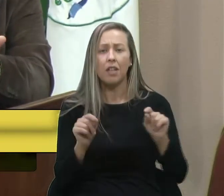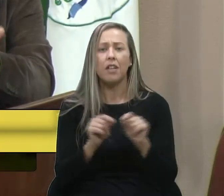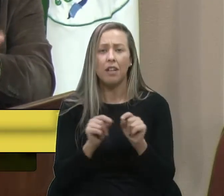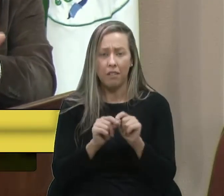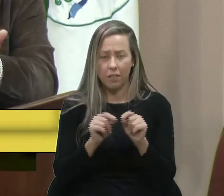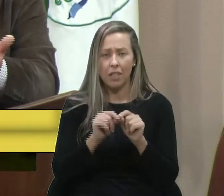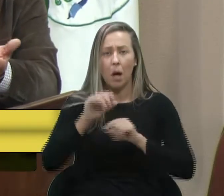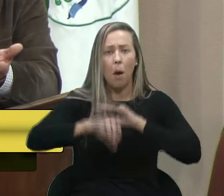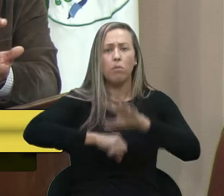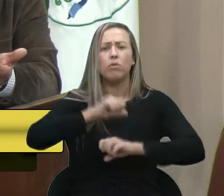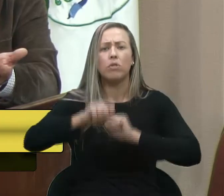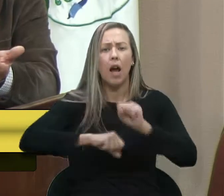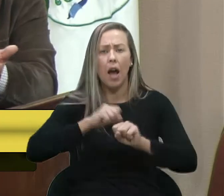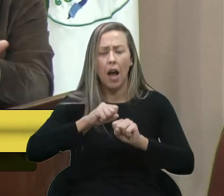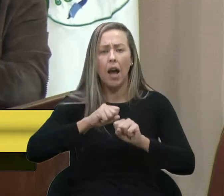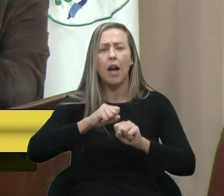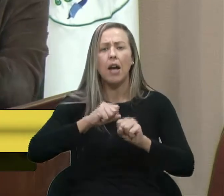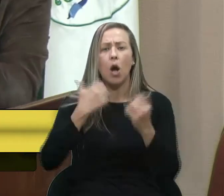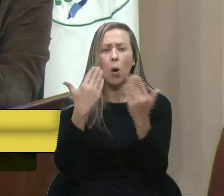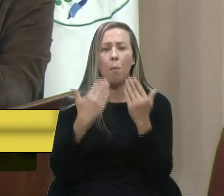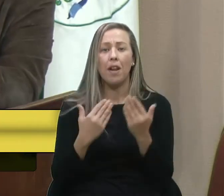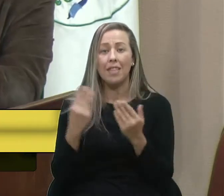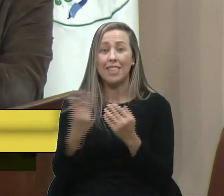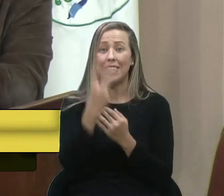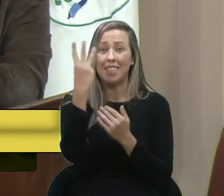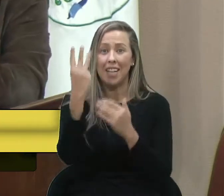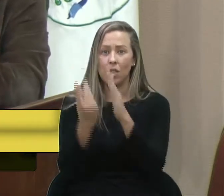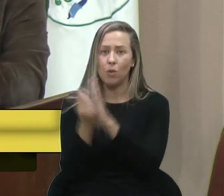buscar 3 comparativos de preços.